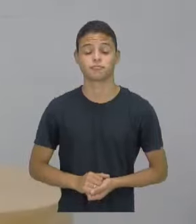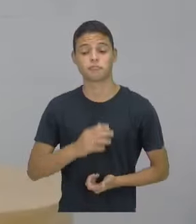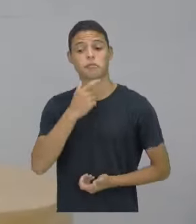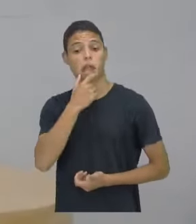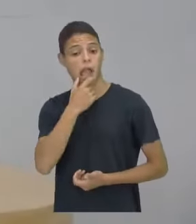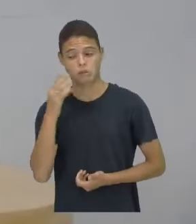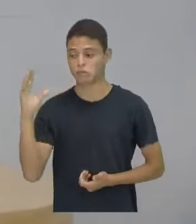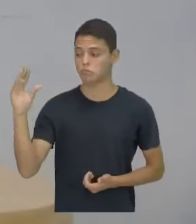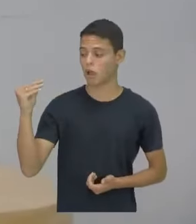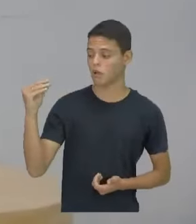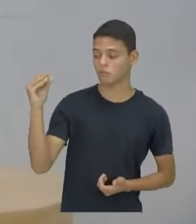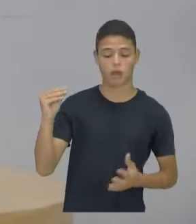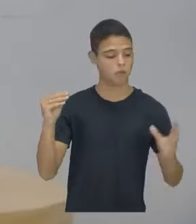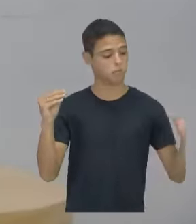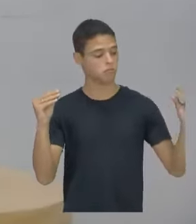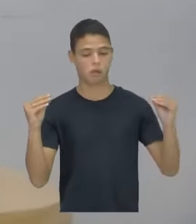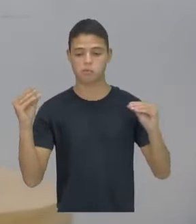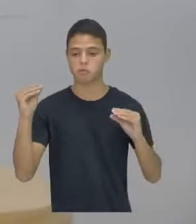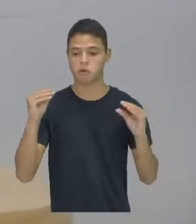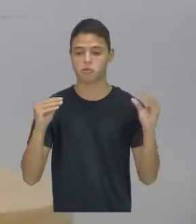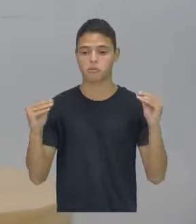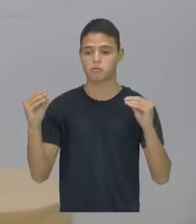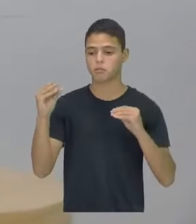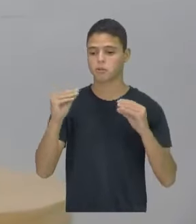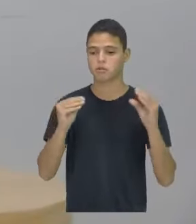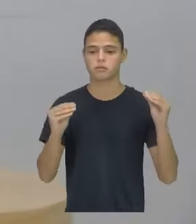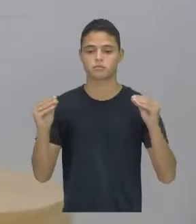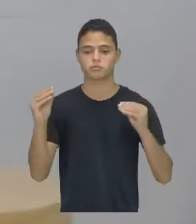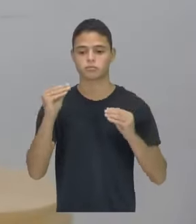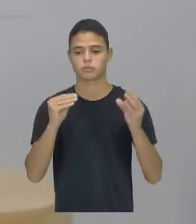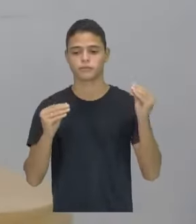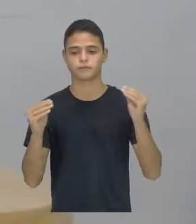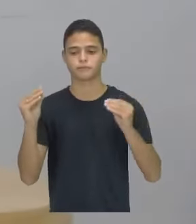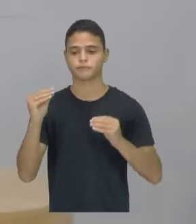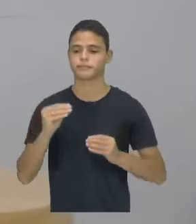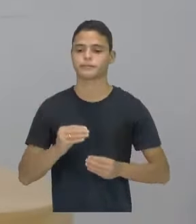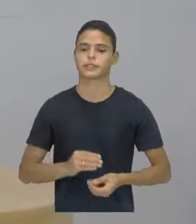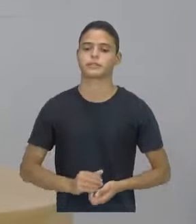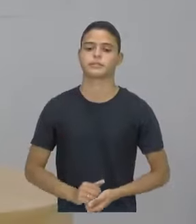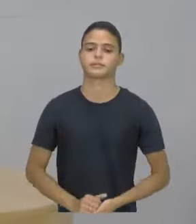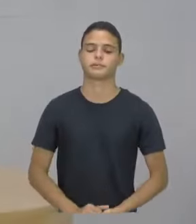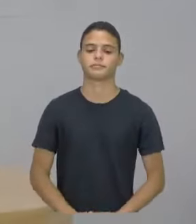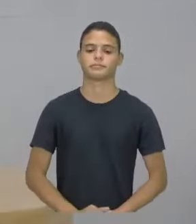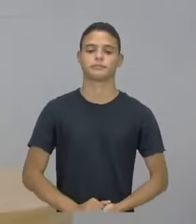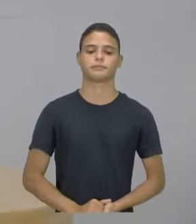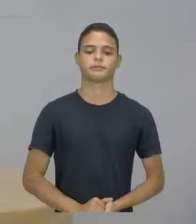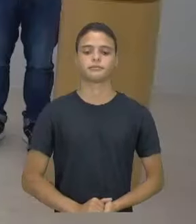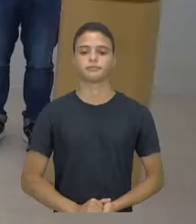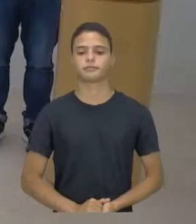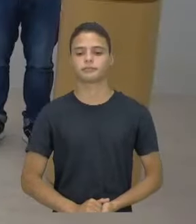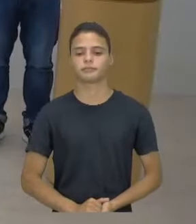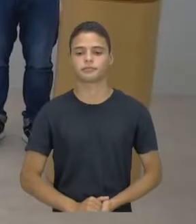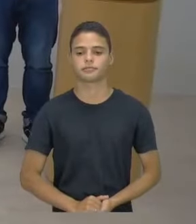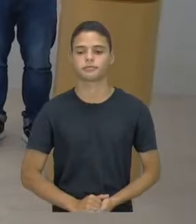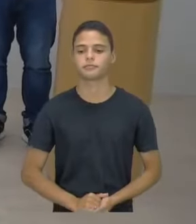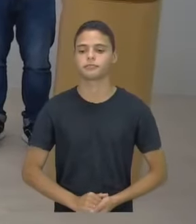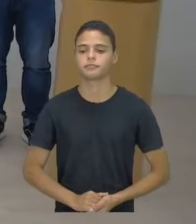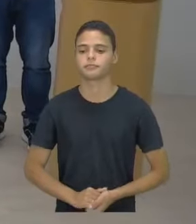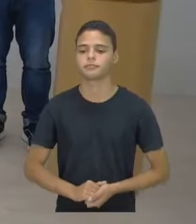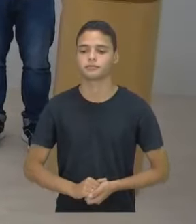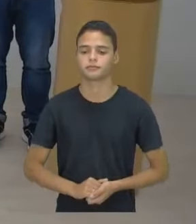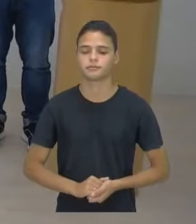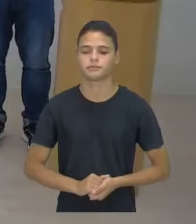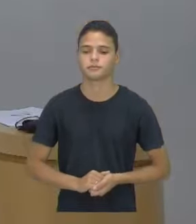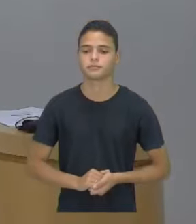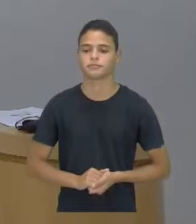evening. Hi, everyone. Welcome, students and teachers. Have enjoy. Yes, let's enjoy the